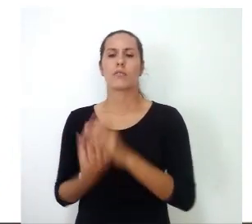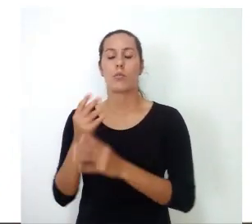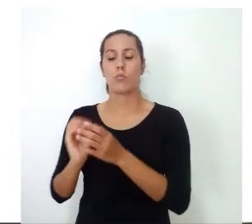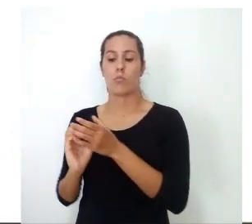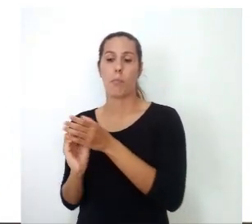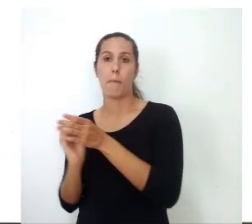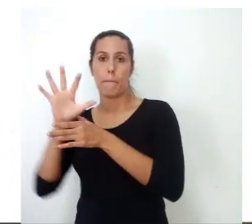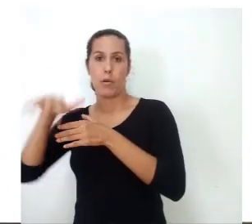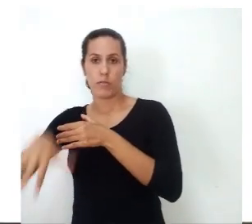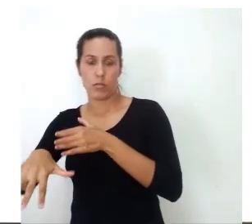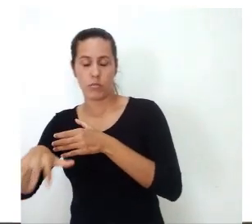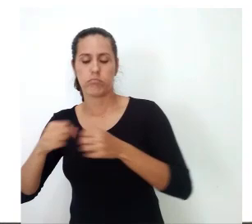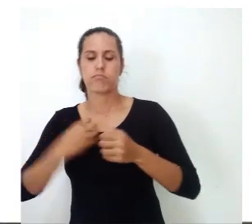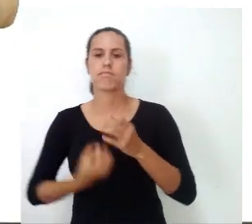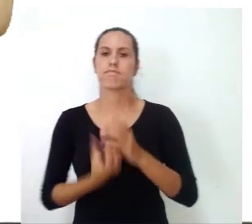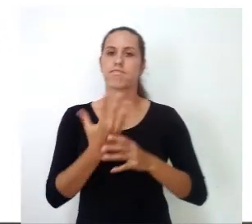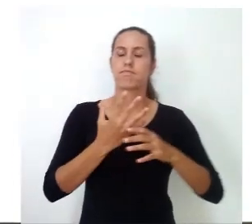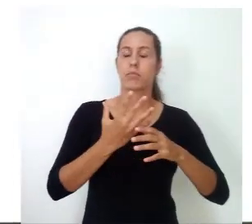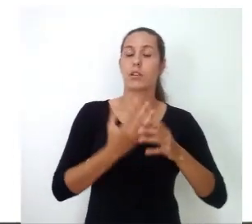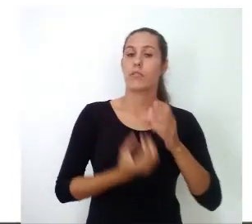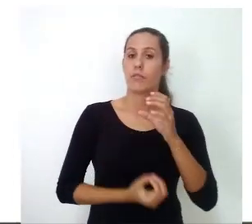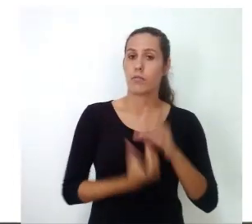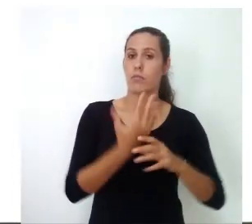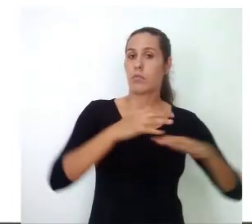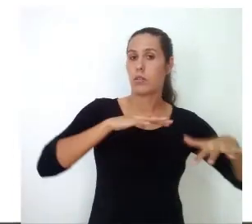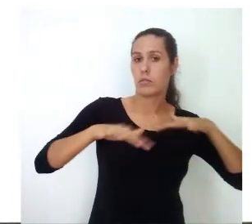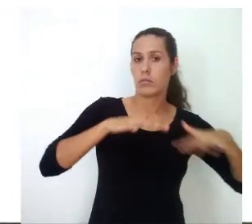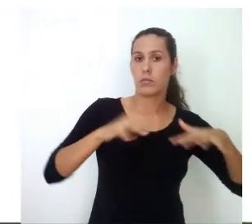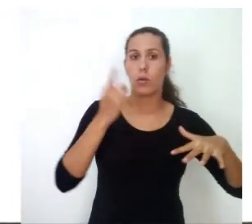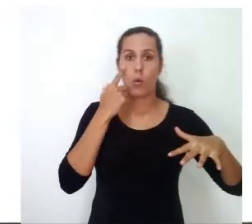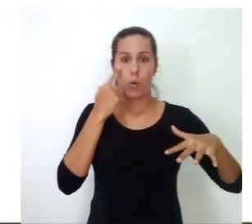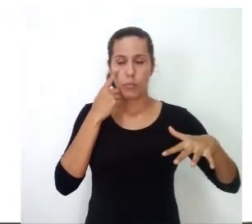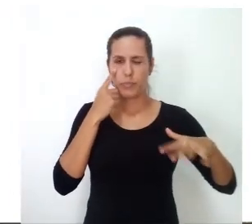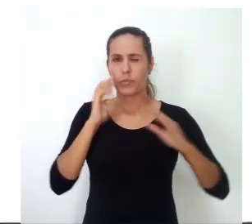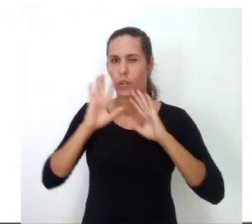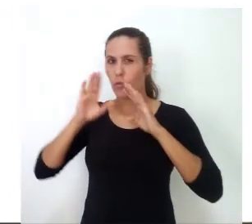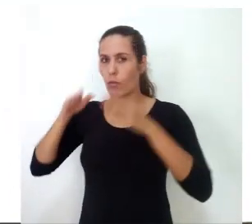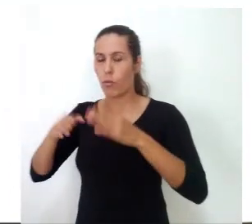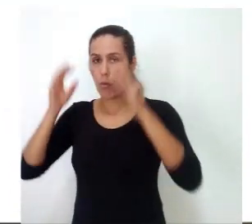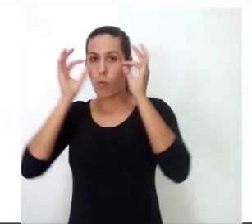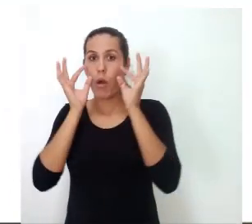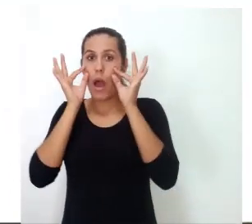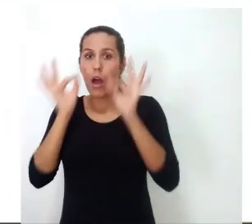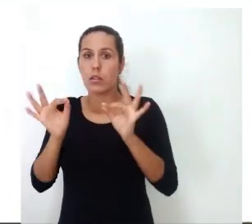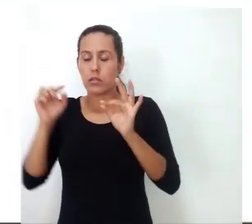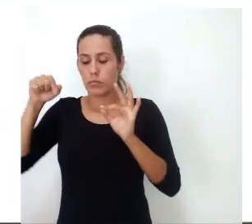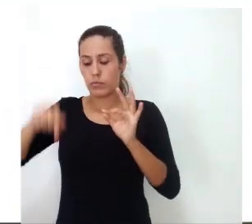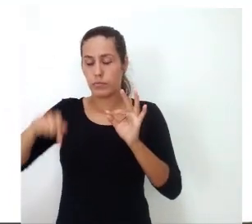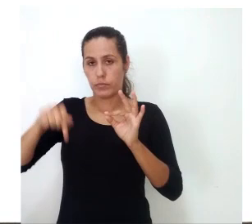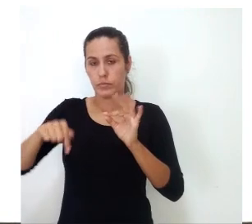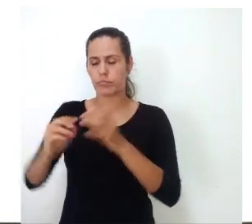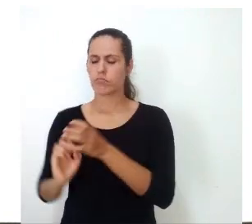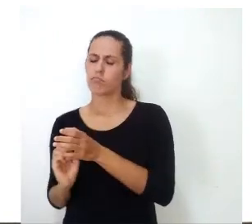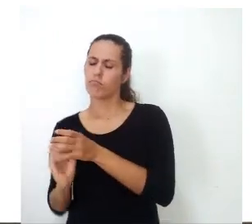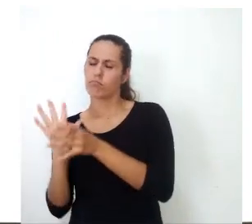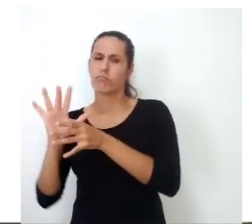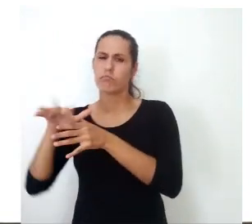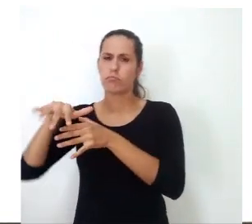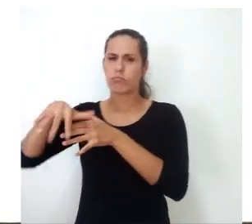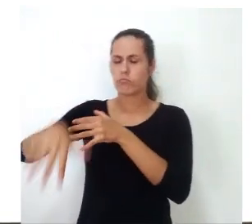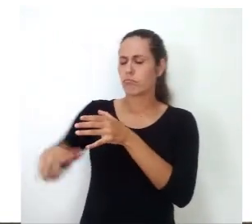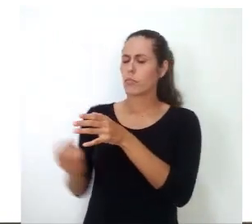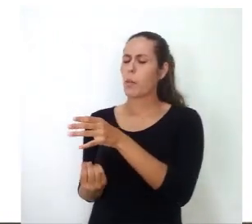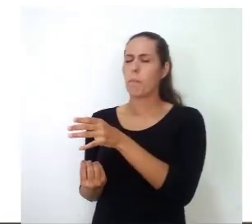vulcão, quando é eliminado, tá certo? O material quente que está dentro do interior da